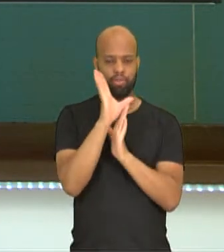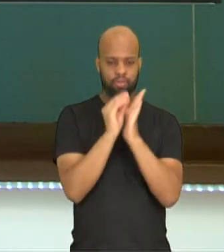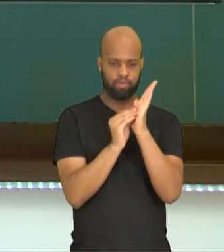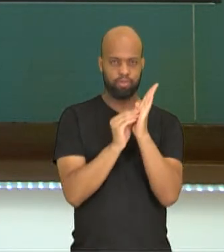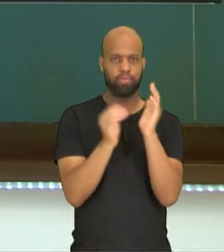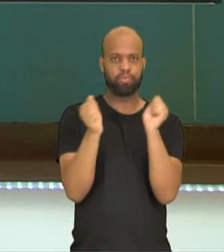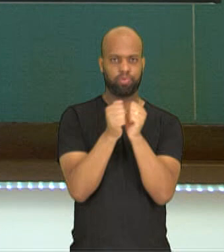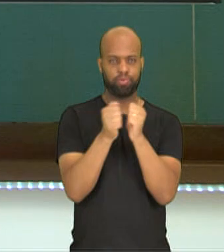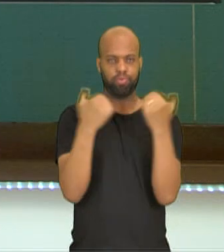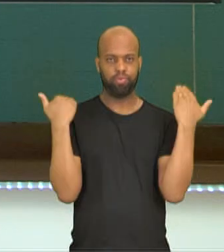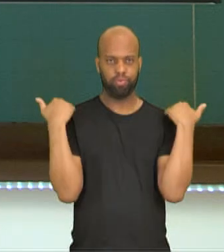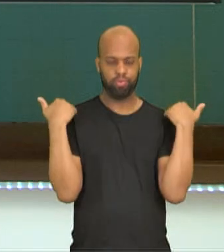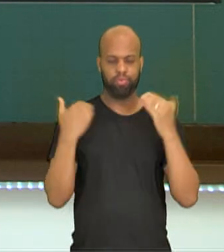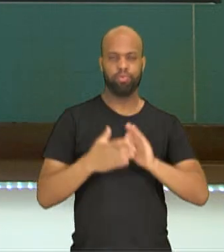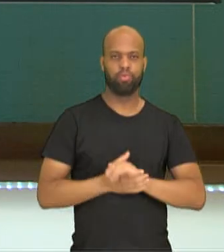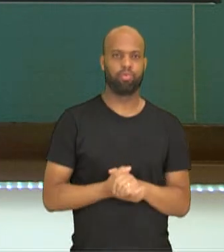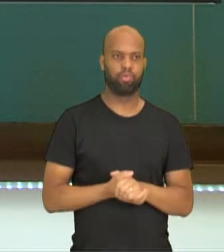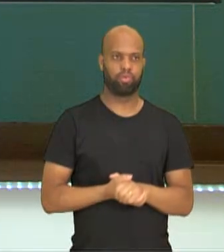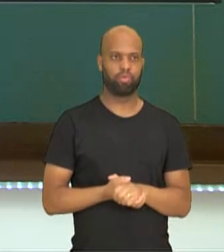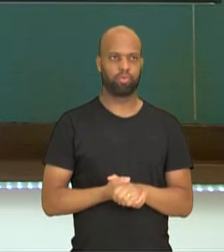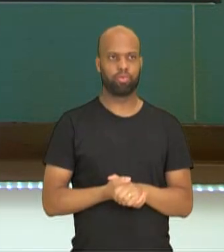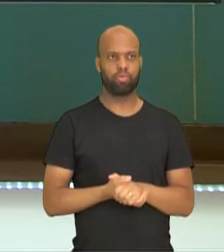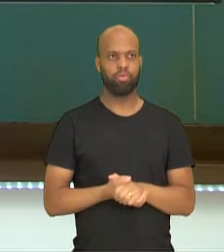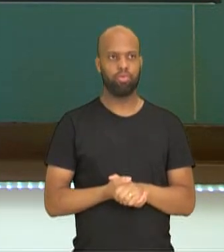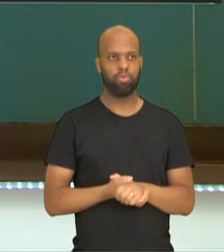com a educação física.